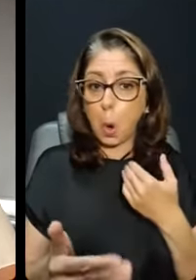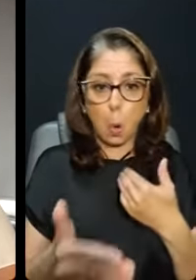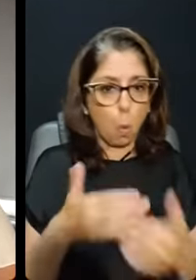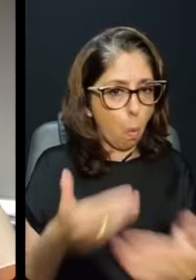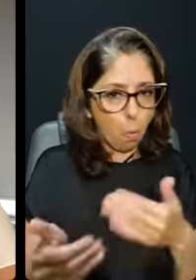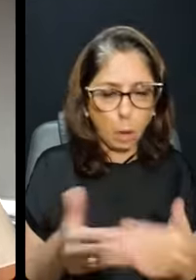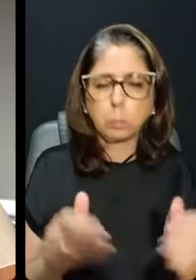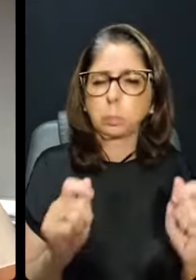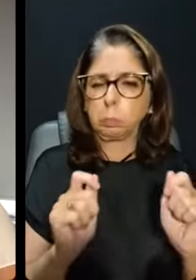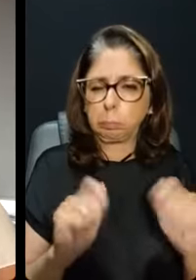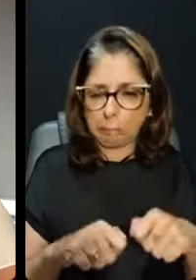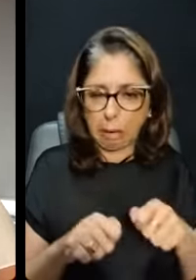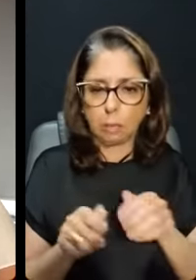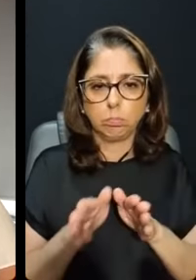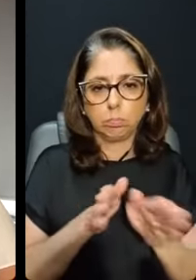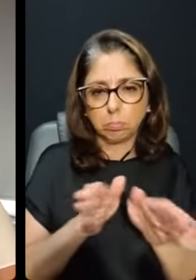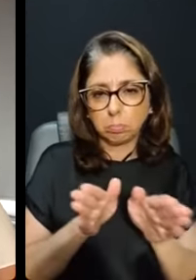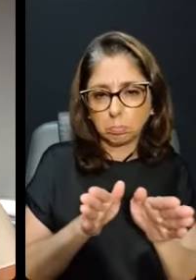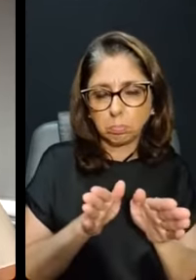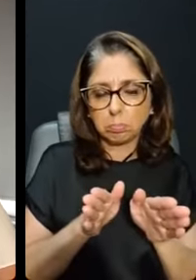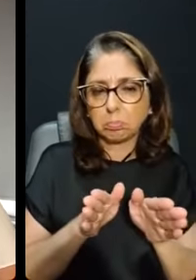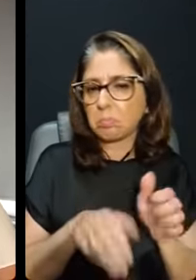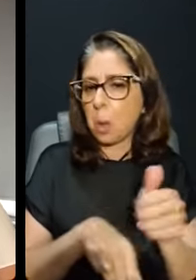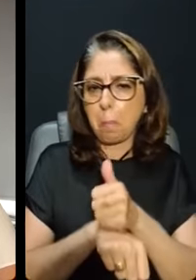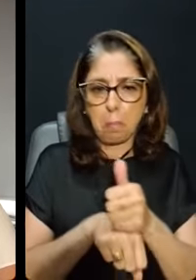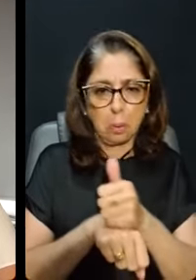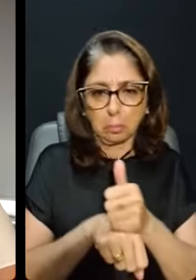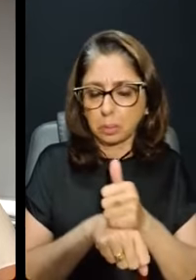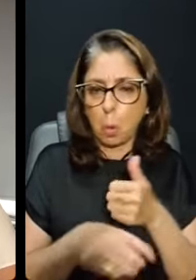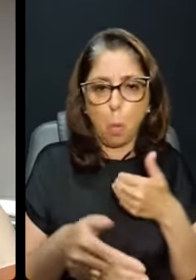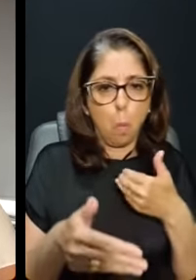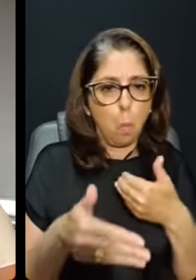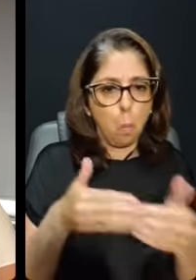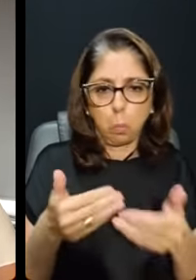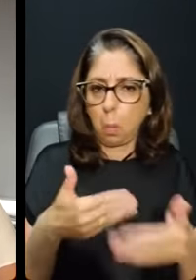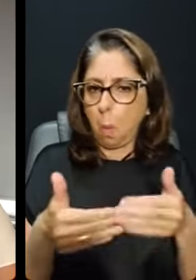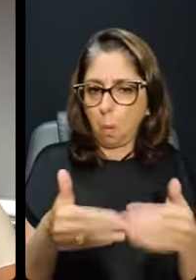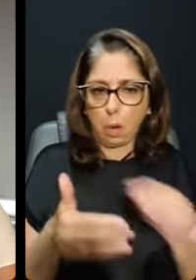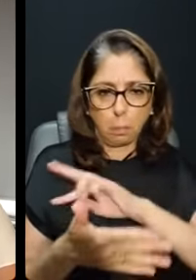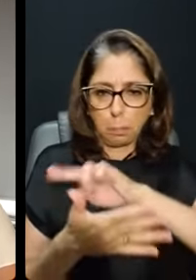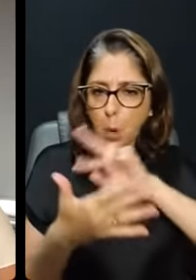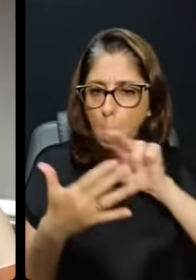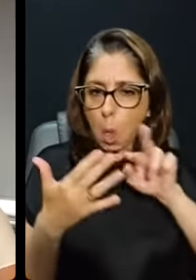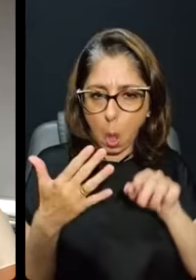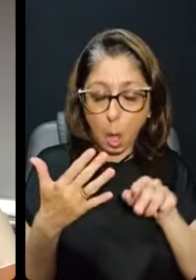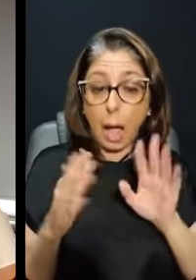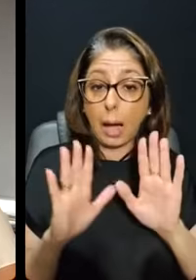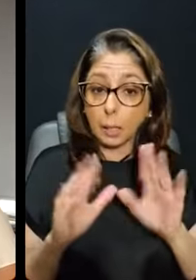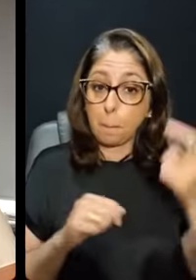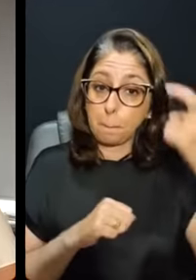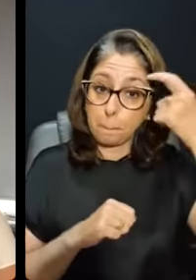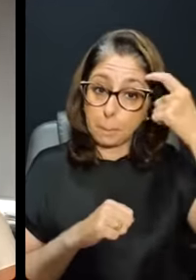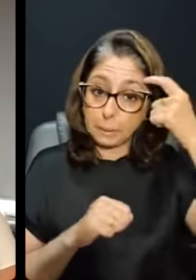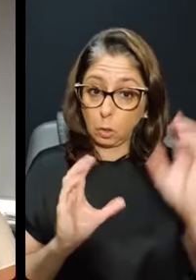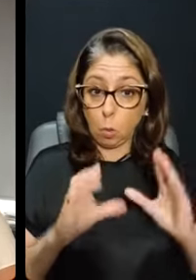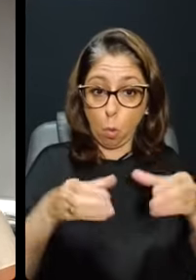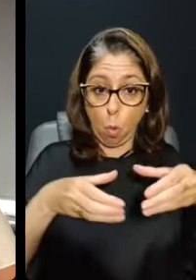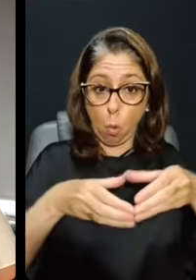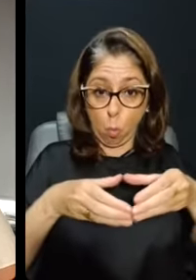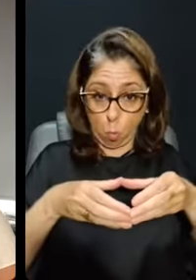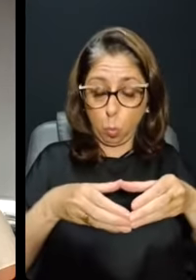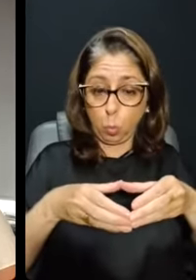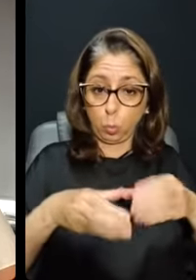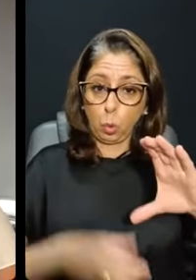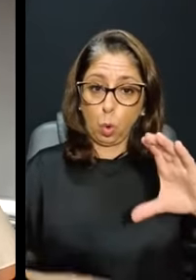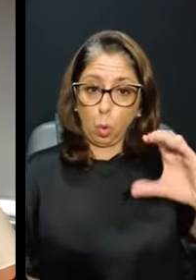independente da área de atuação que ela está. Então, foram feitos vários programas, junto com o Comitê Rio 2016, que foi quem organizou